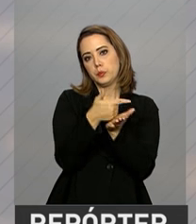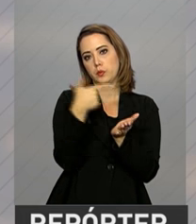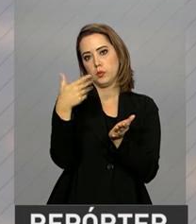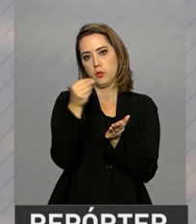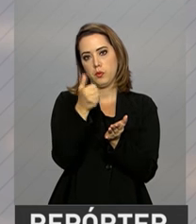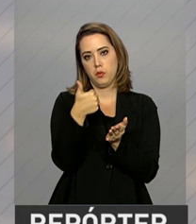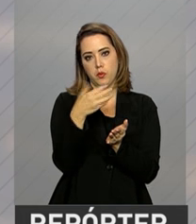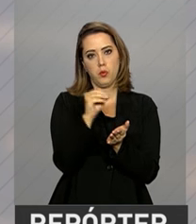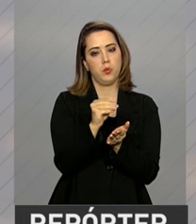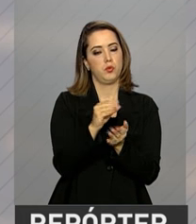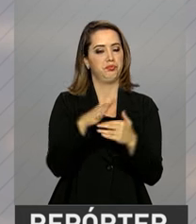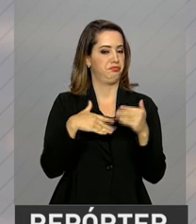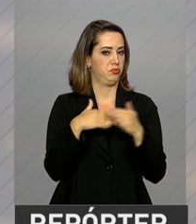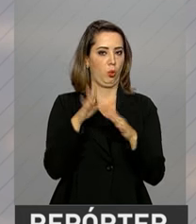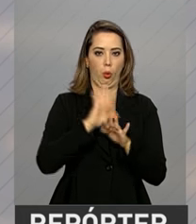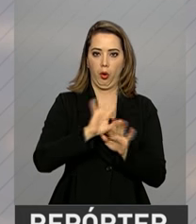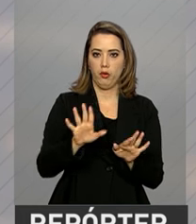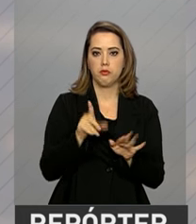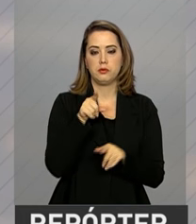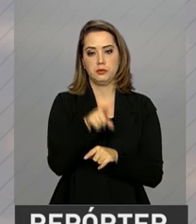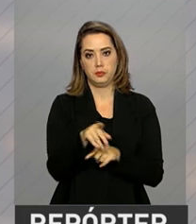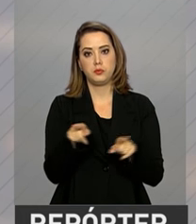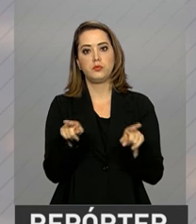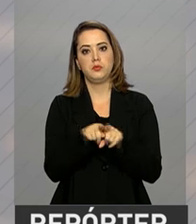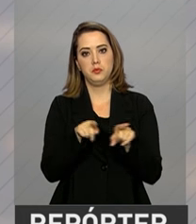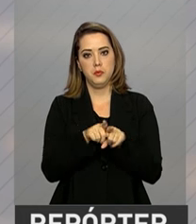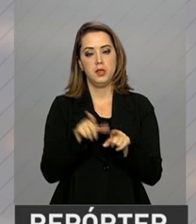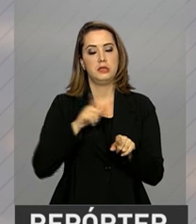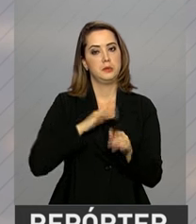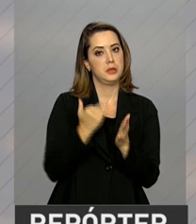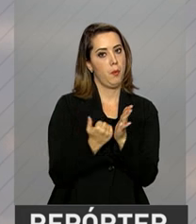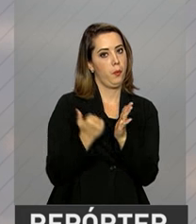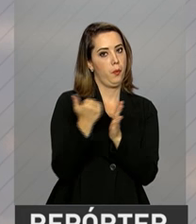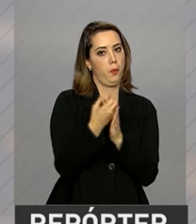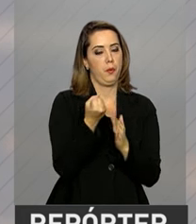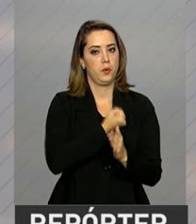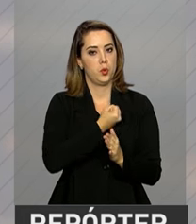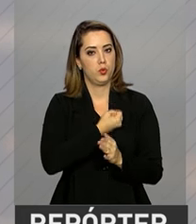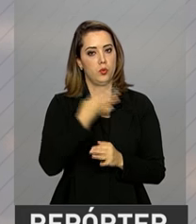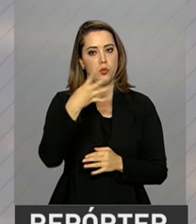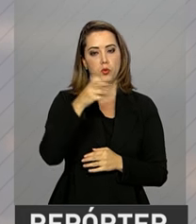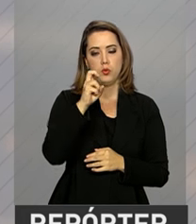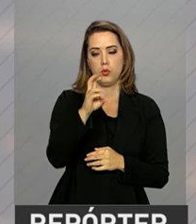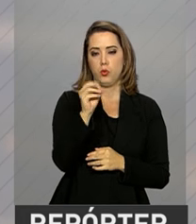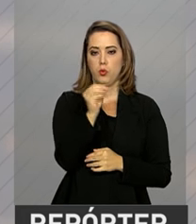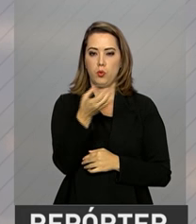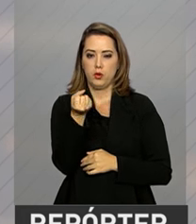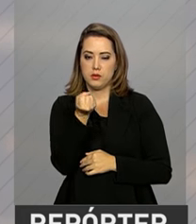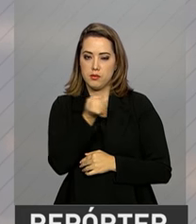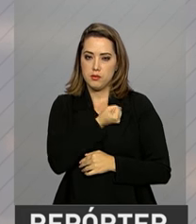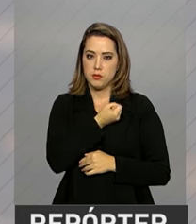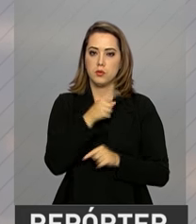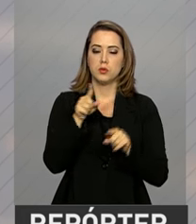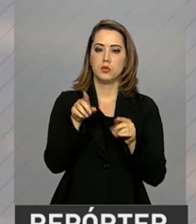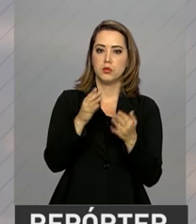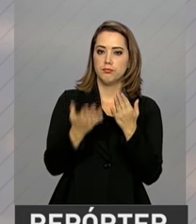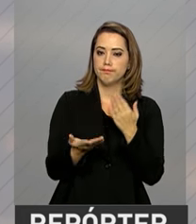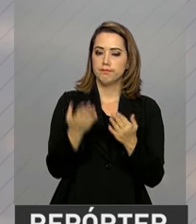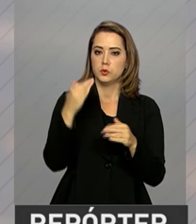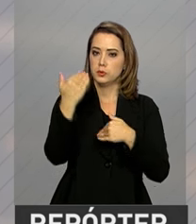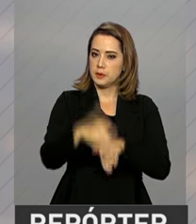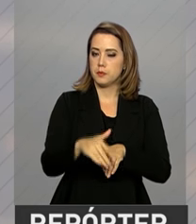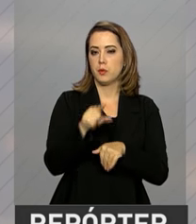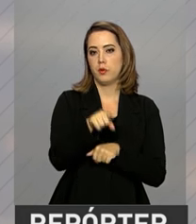Ensino Médio Enem a partir de 2010 e obtido nota mínima de 450 pontos na média das